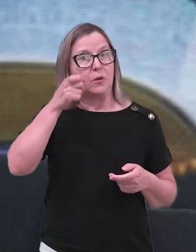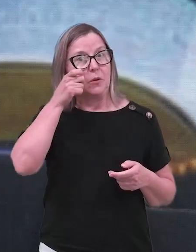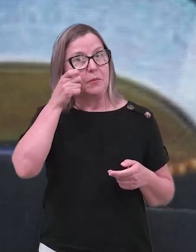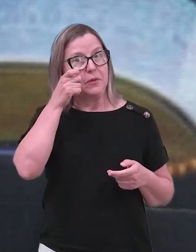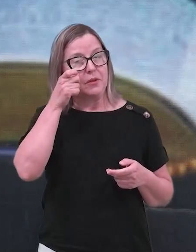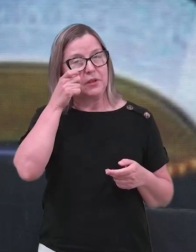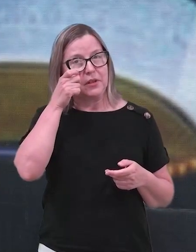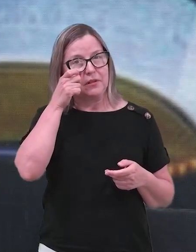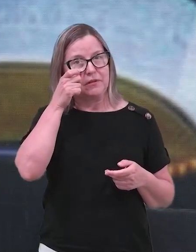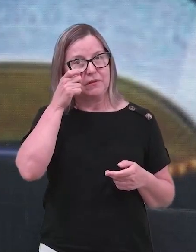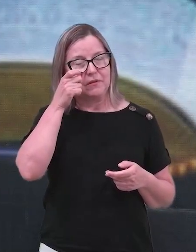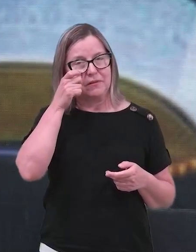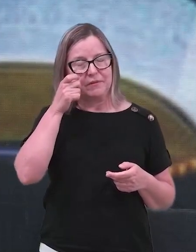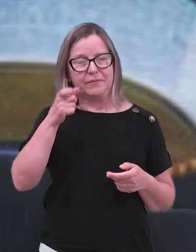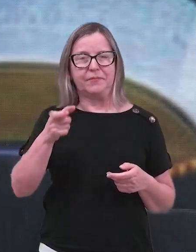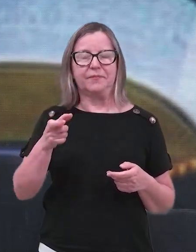pois,